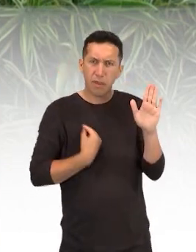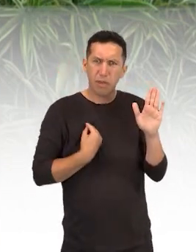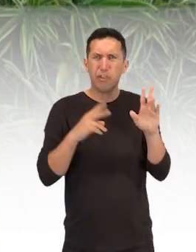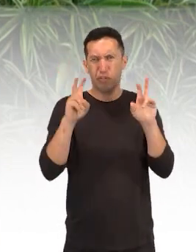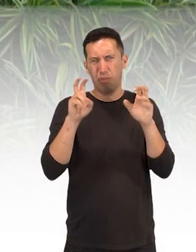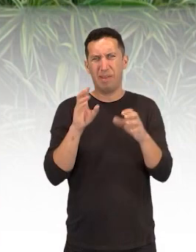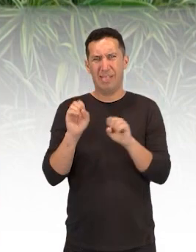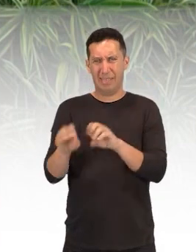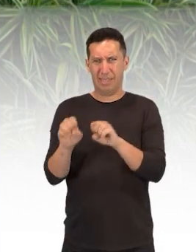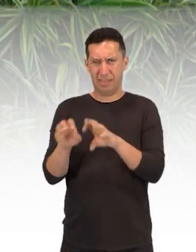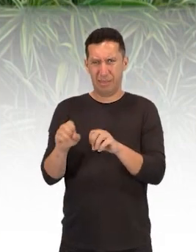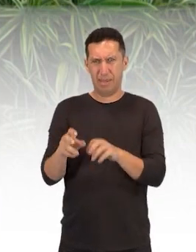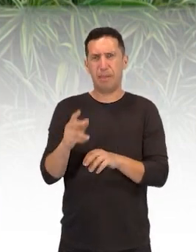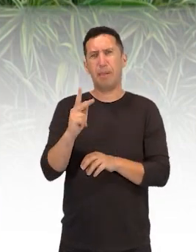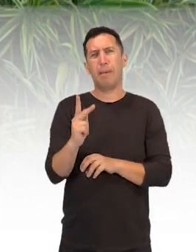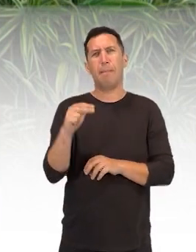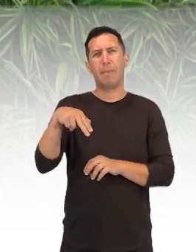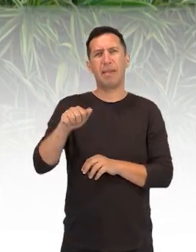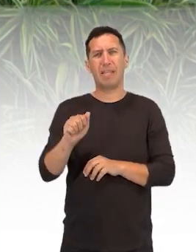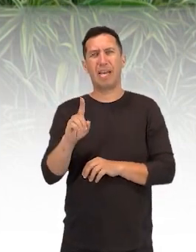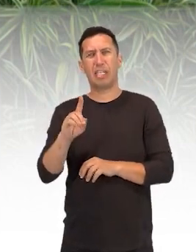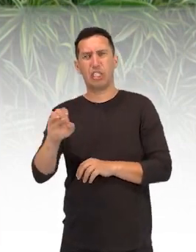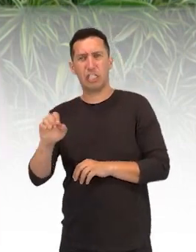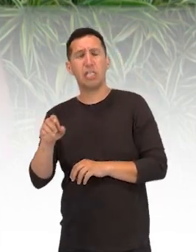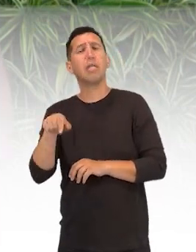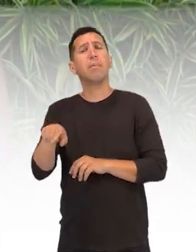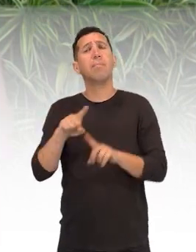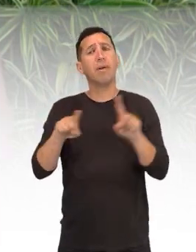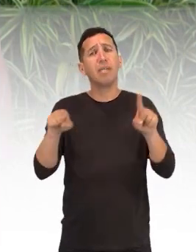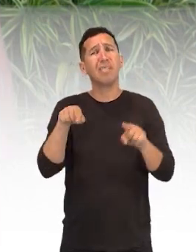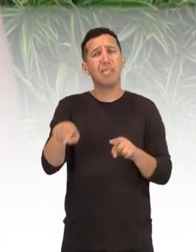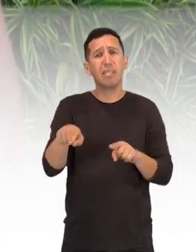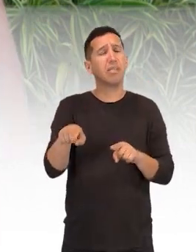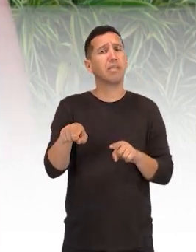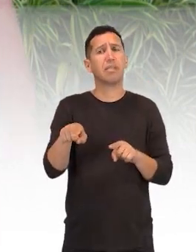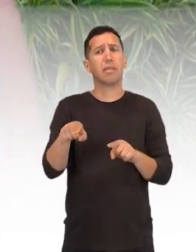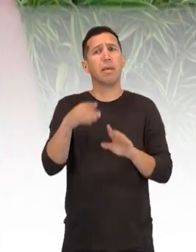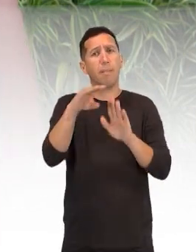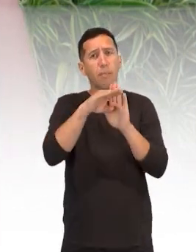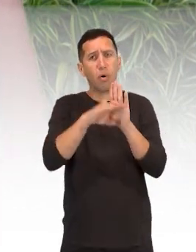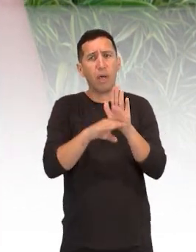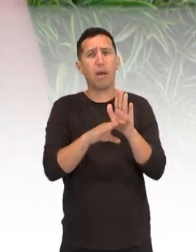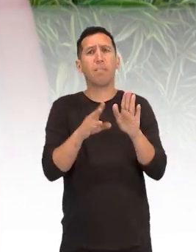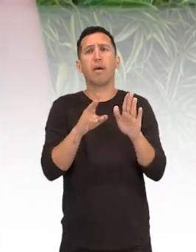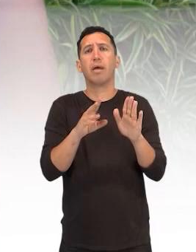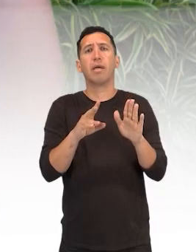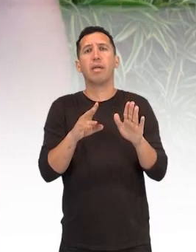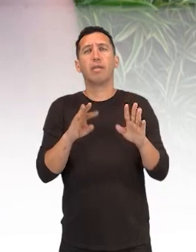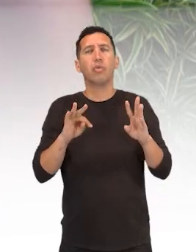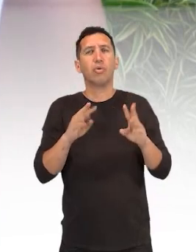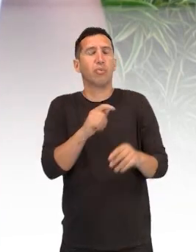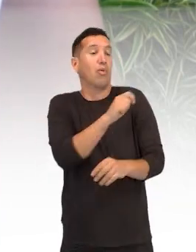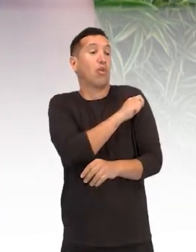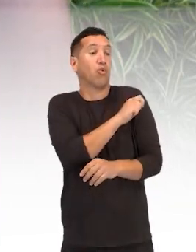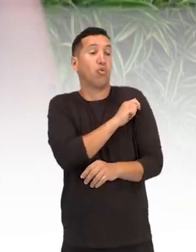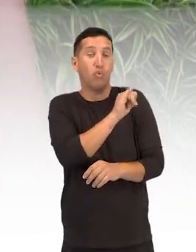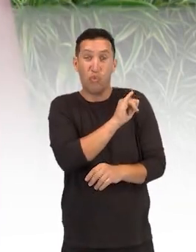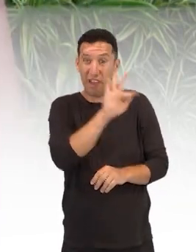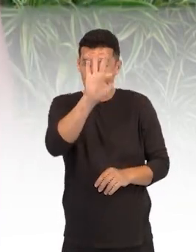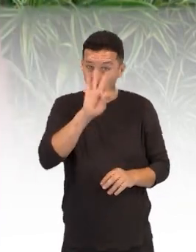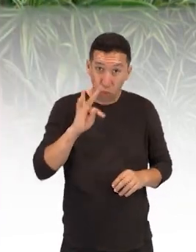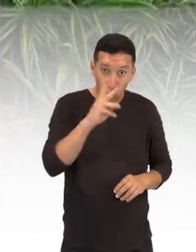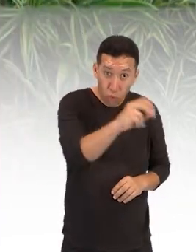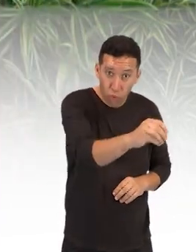para a questão da educação, como o PENAT e o Caminhos da Escola, mas esses programas também não atingem aos estudantes dos